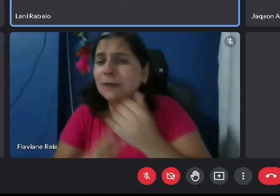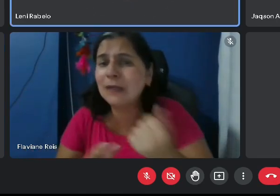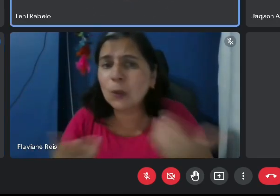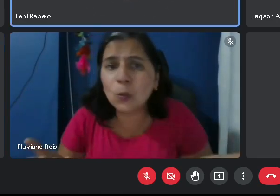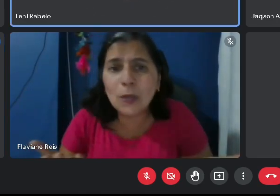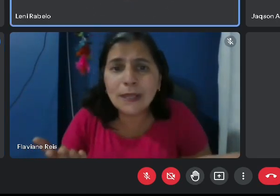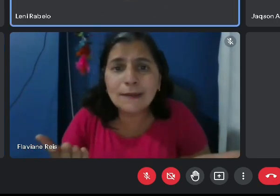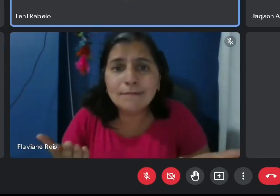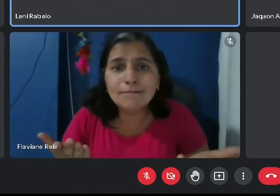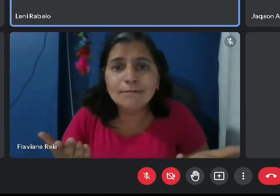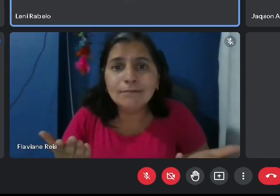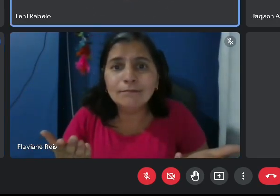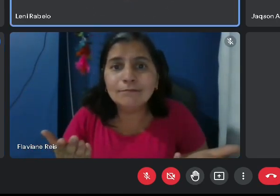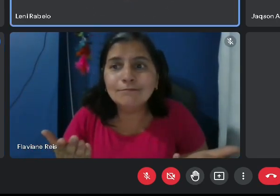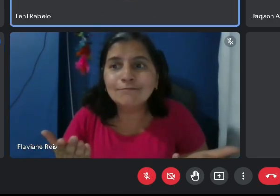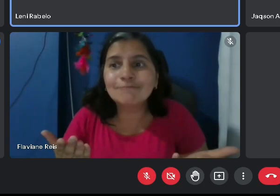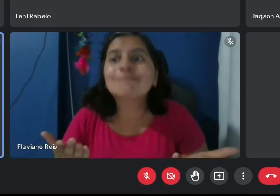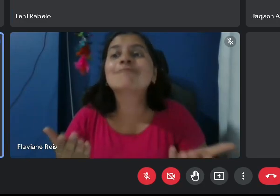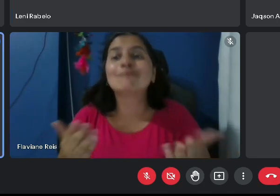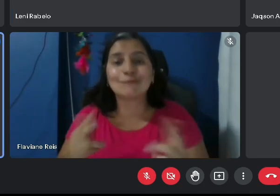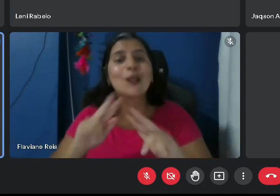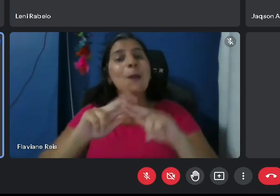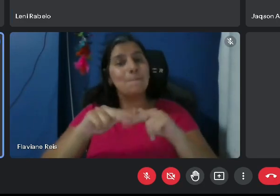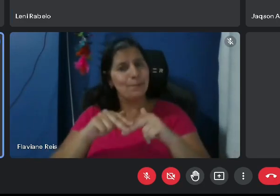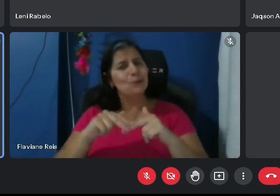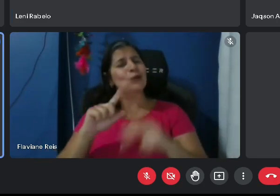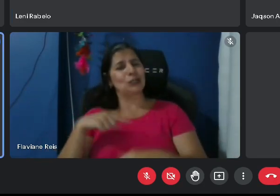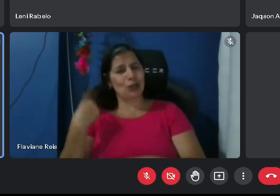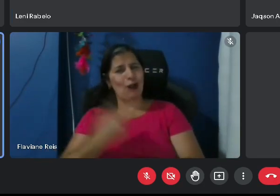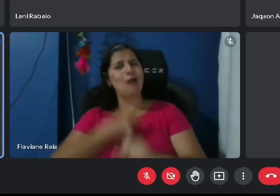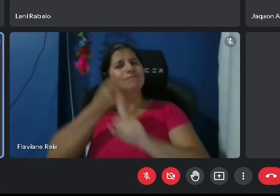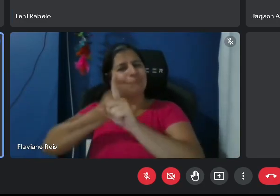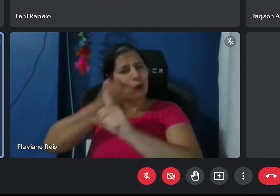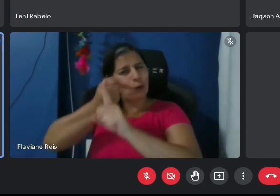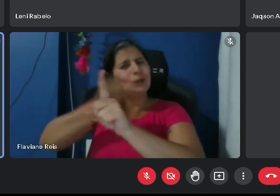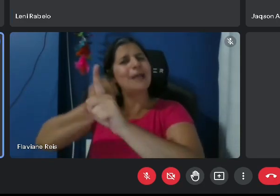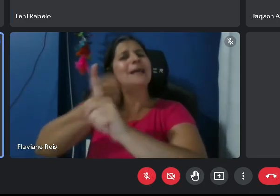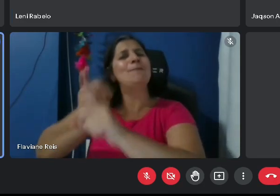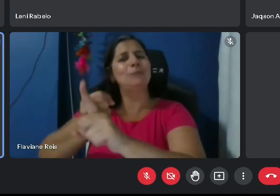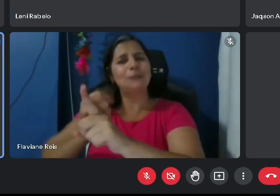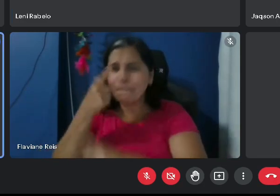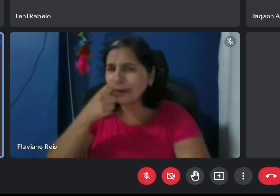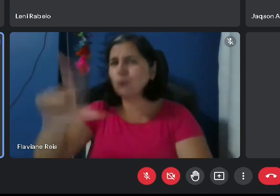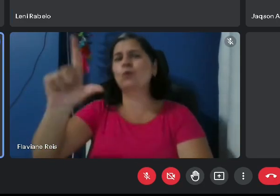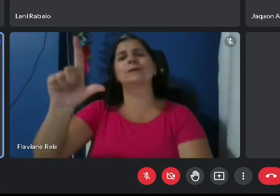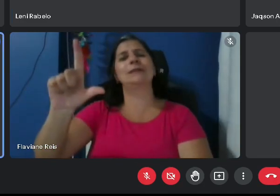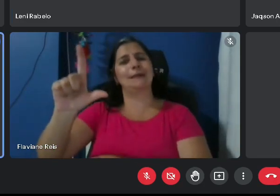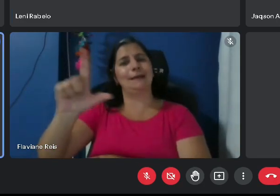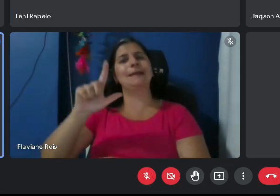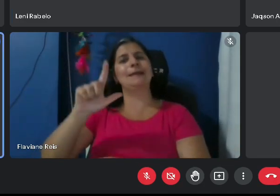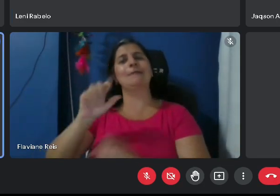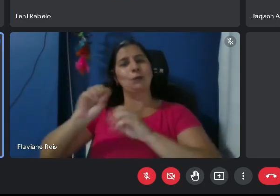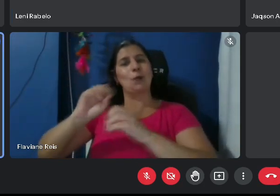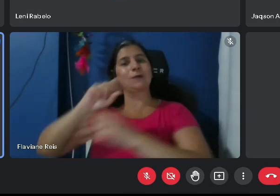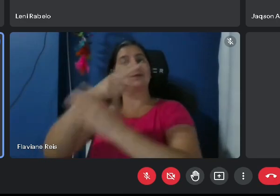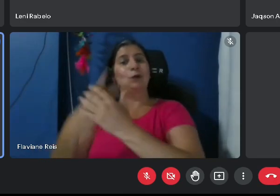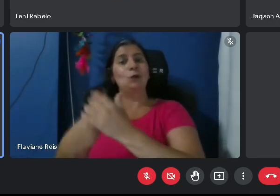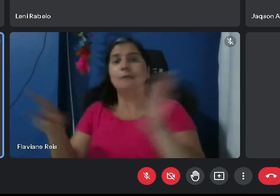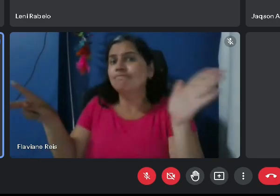Então, nós precisamos abarcar todo tipo de educação bilíngue. Por isso, há essas